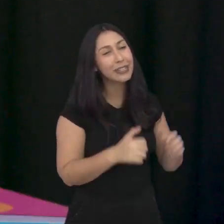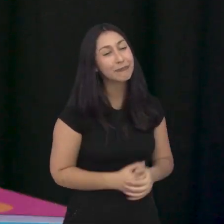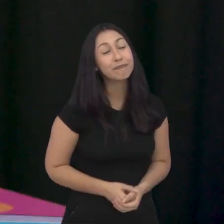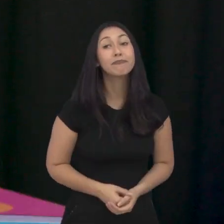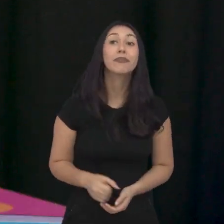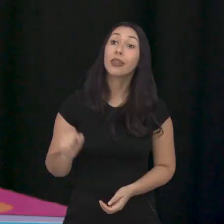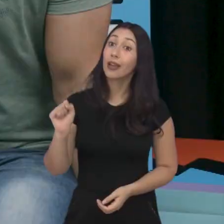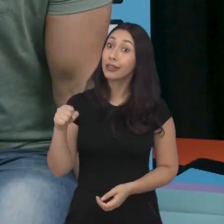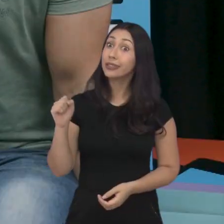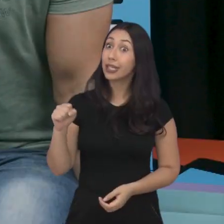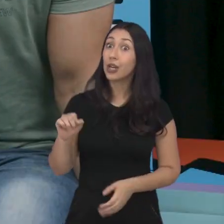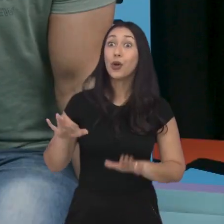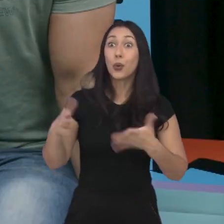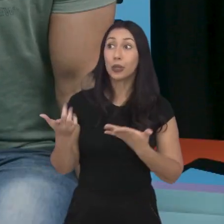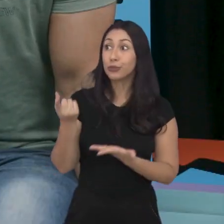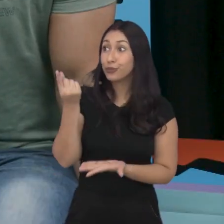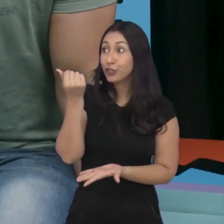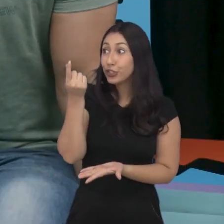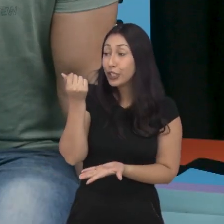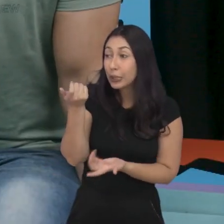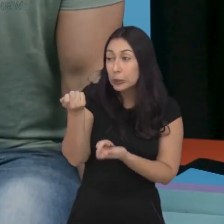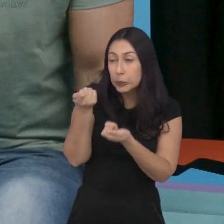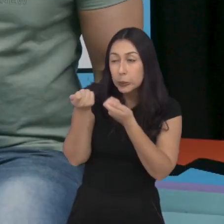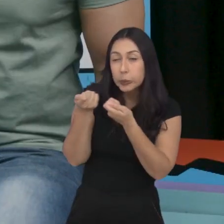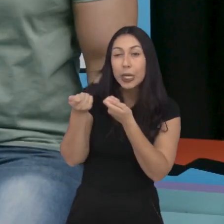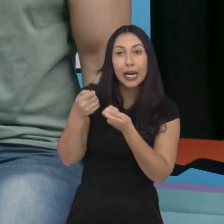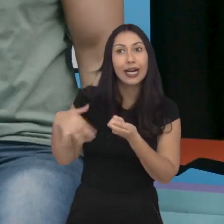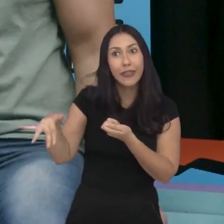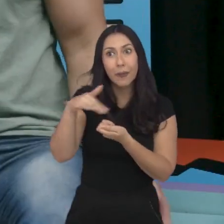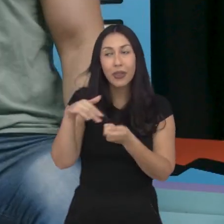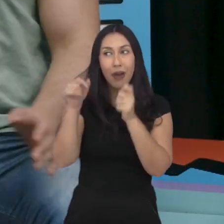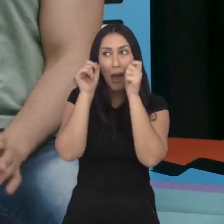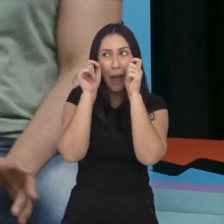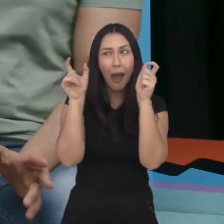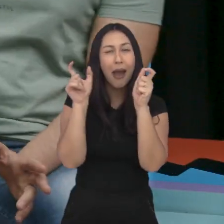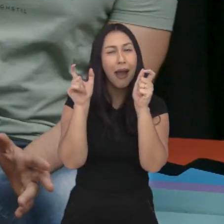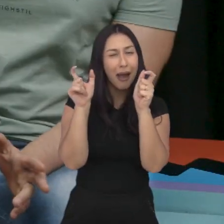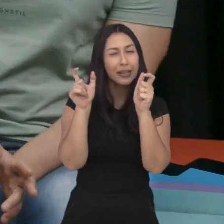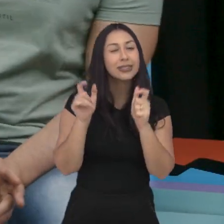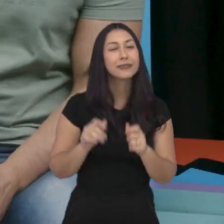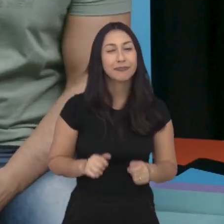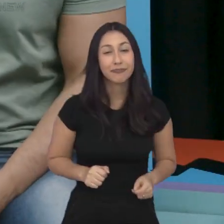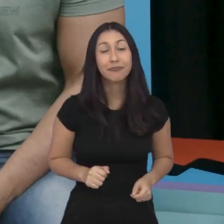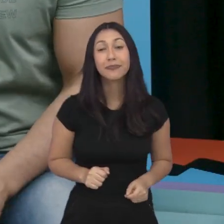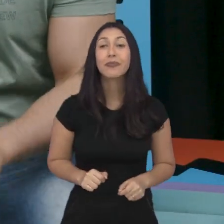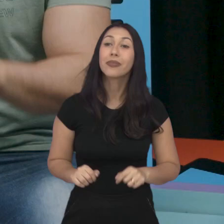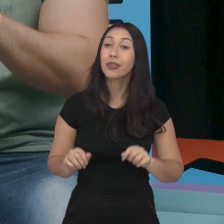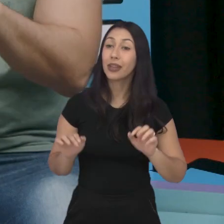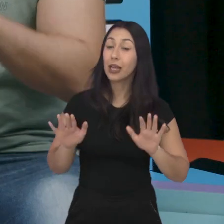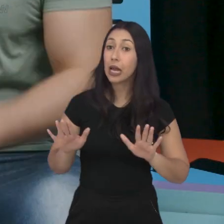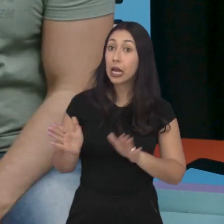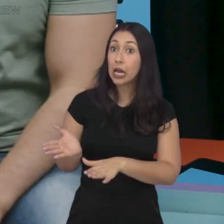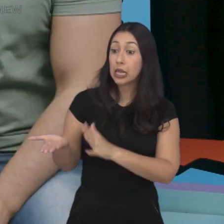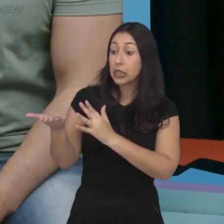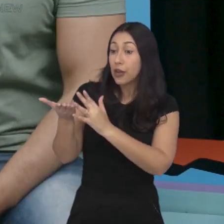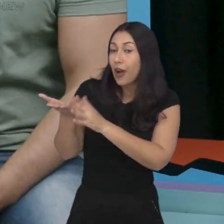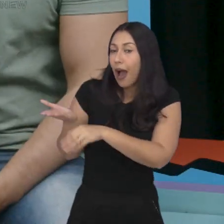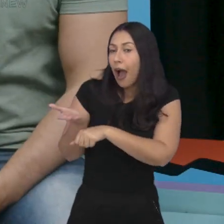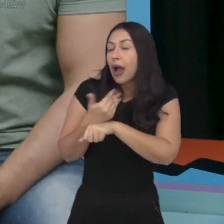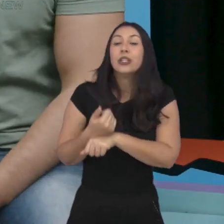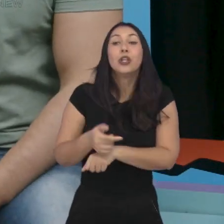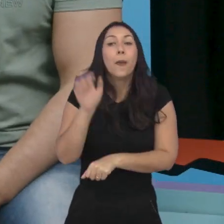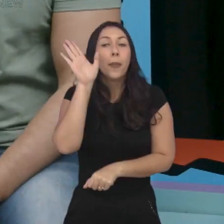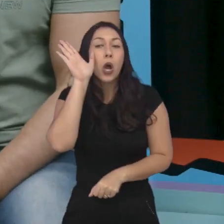atenção para isso. Pois é, né, quando pega no bolso aí é a hora da maioria das pessoas pelo menos acordar, Não tem jeito. Pessoal, antes da gente ir para